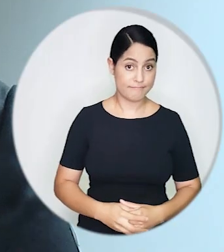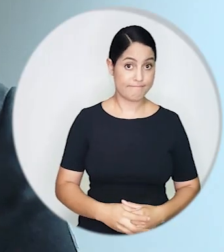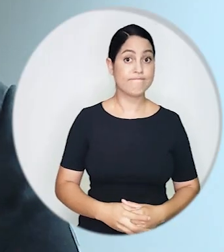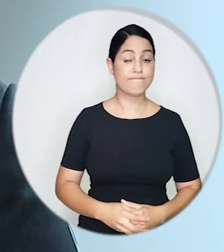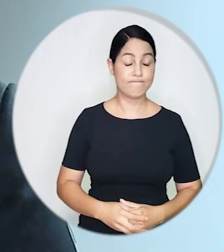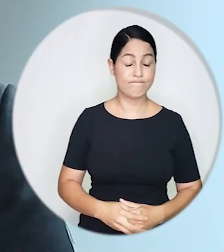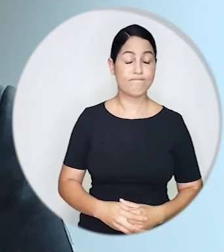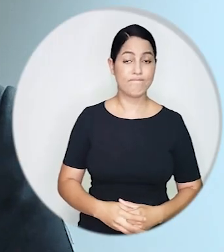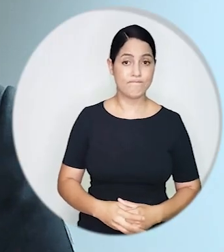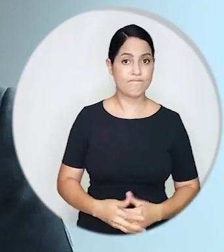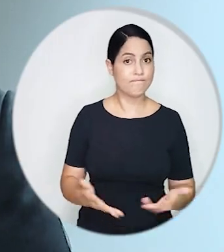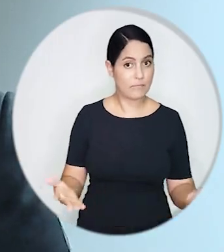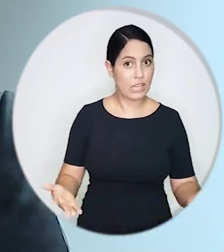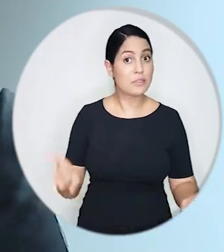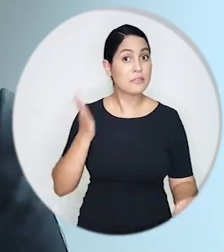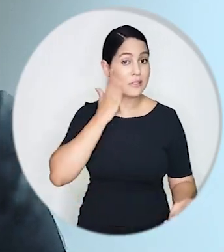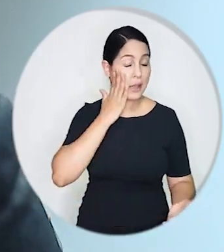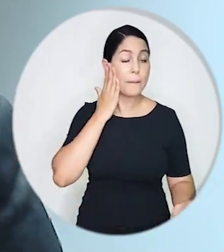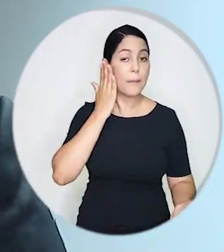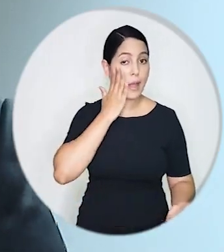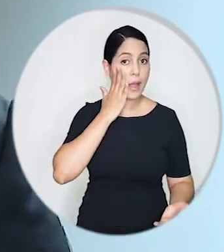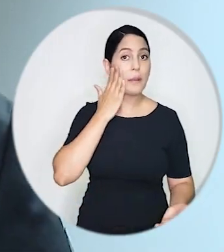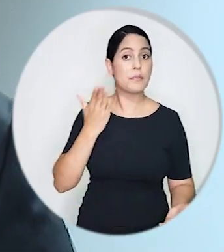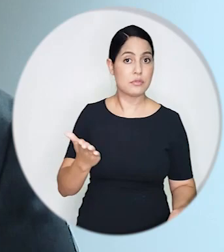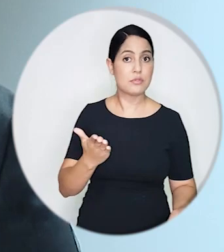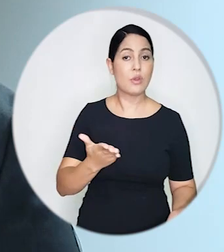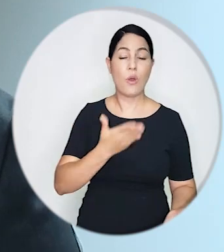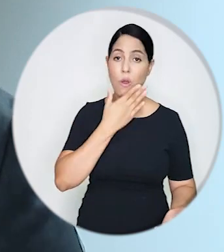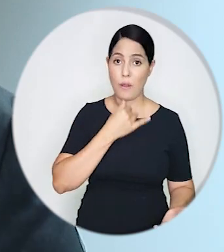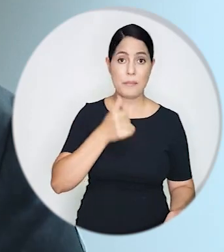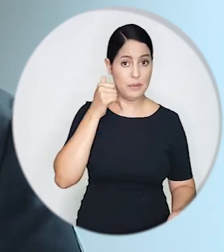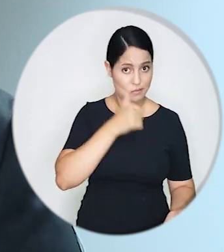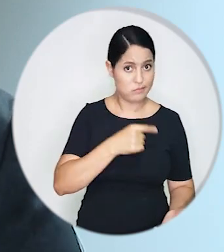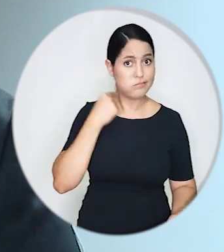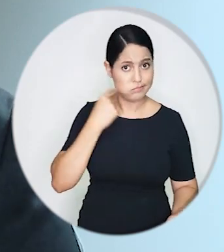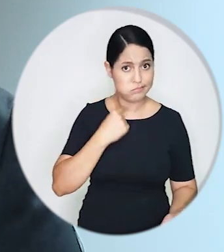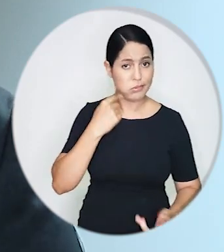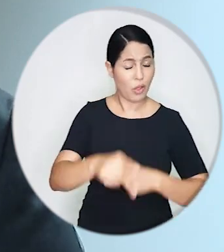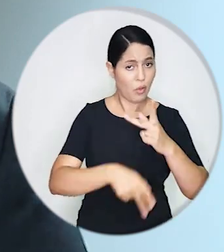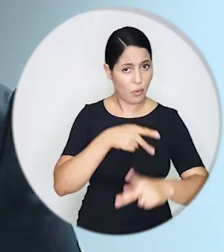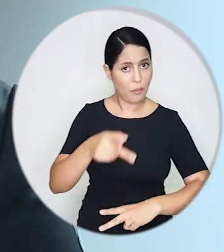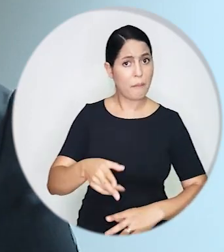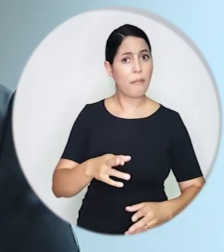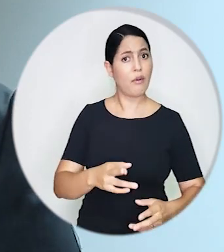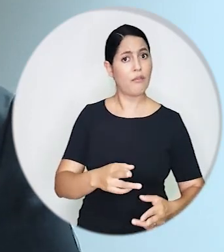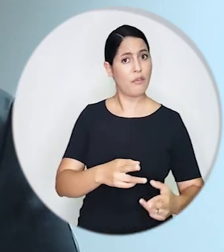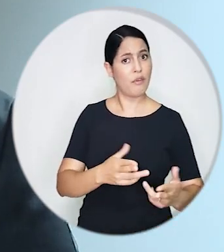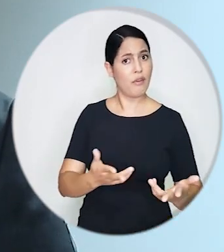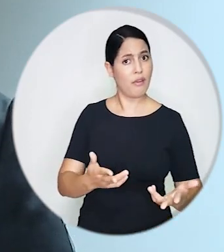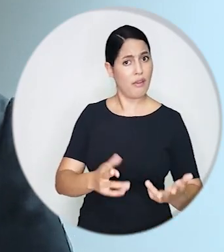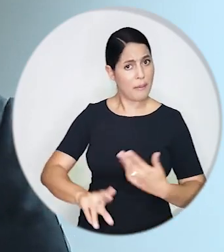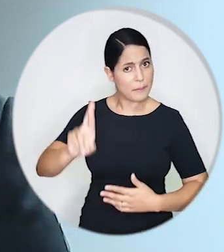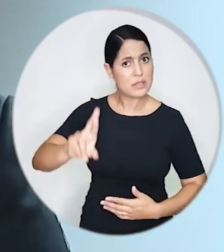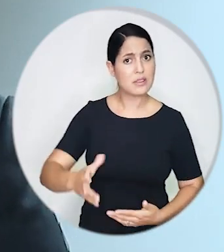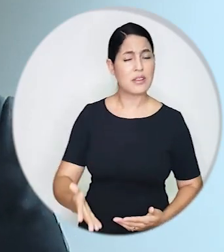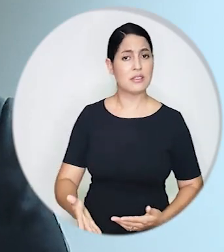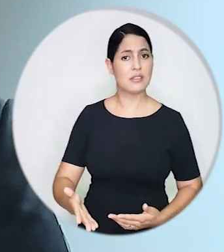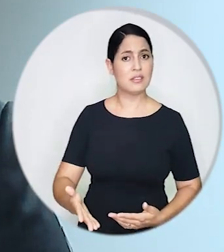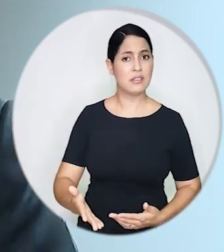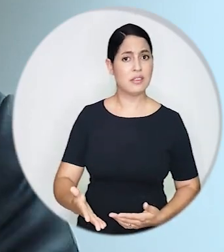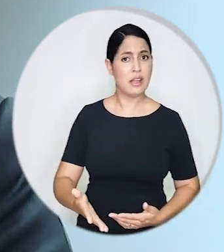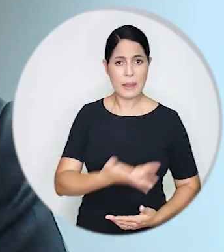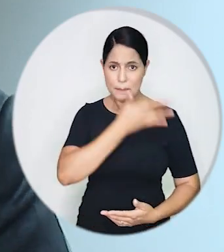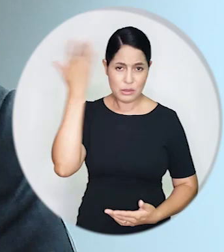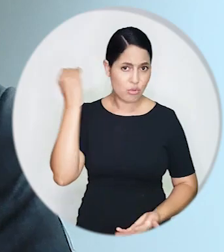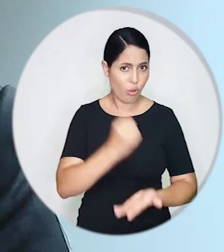Todos sabemos que o advogado, a advogada, representa o povo, representa o